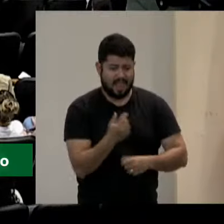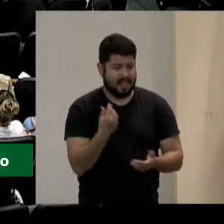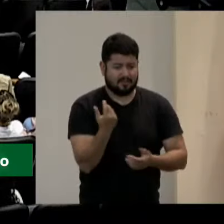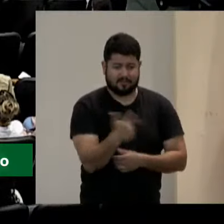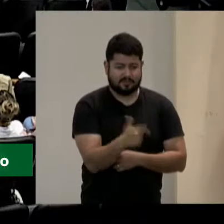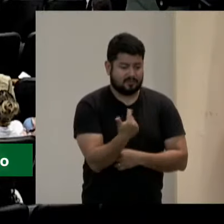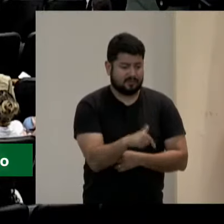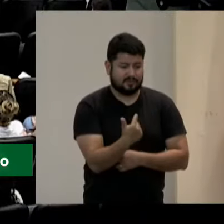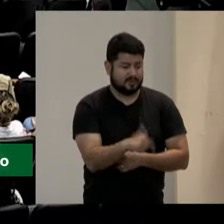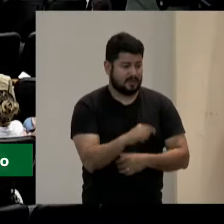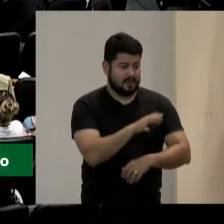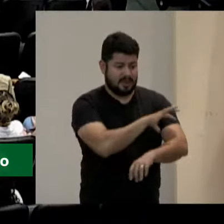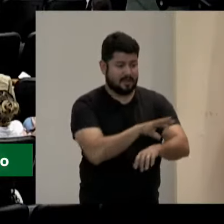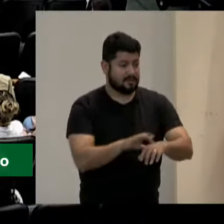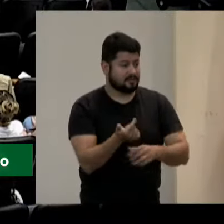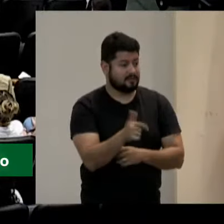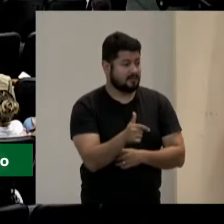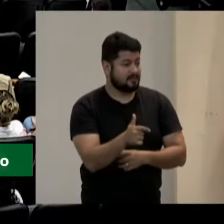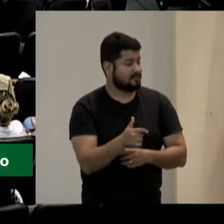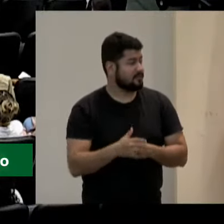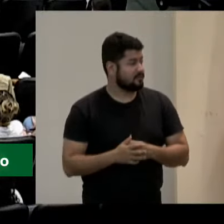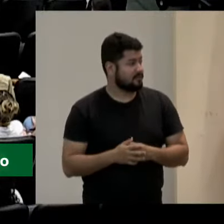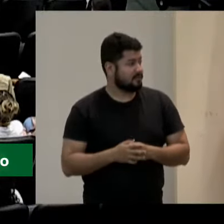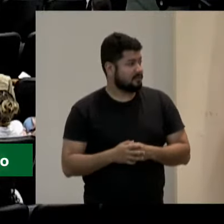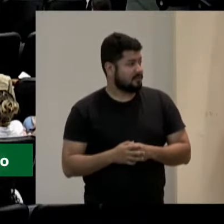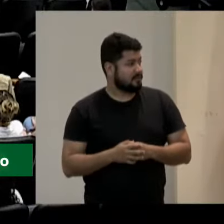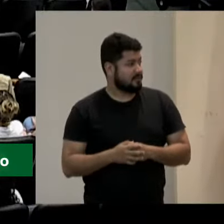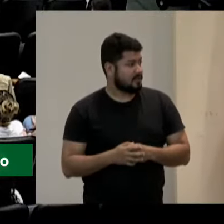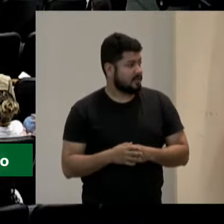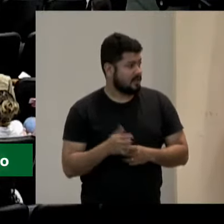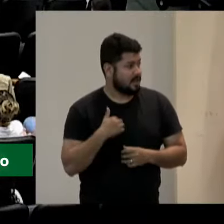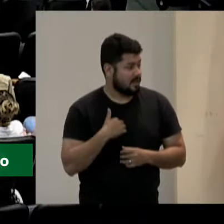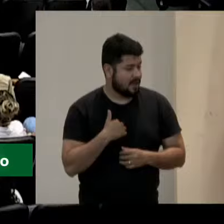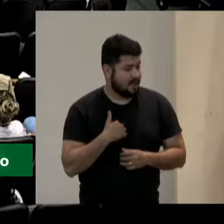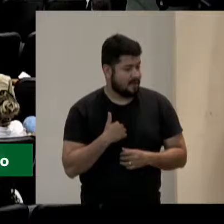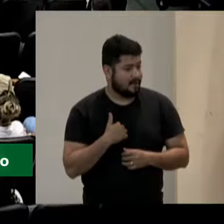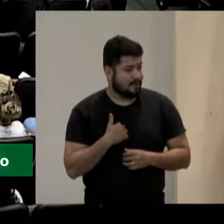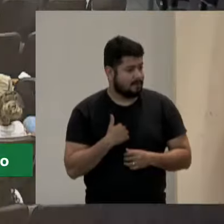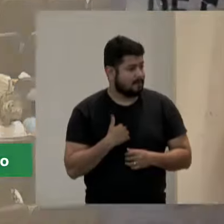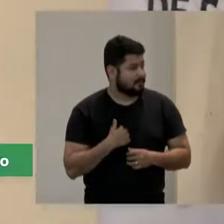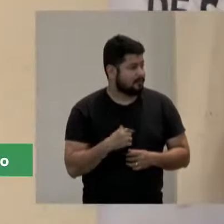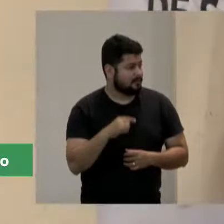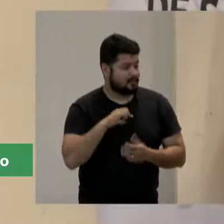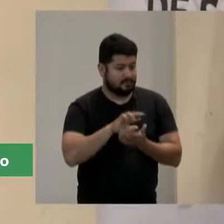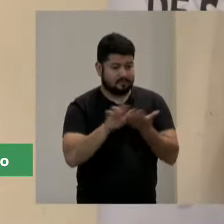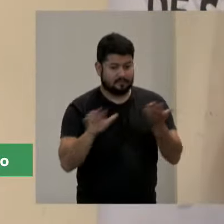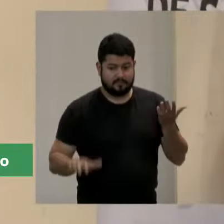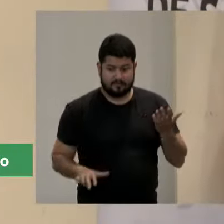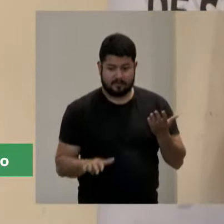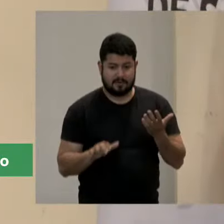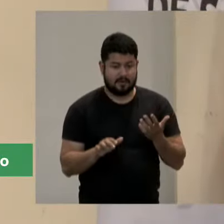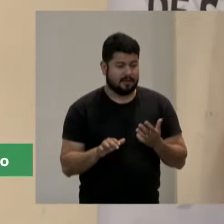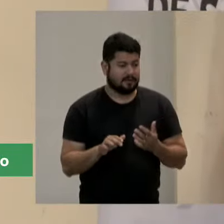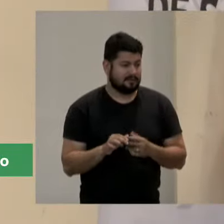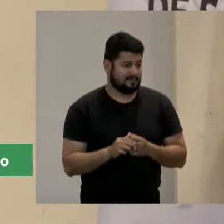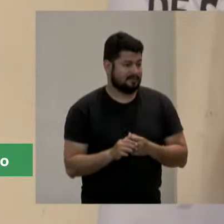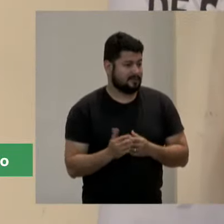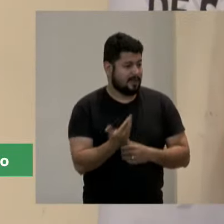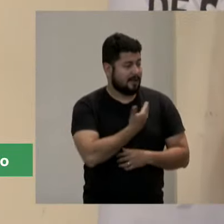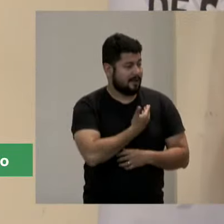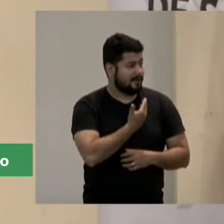cidade eu sou conhecido, graças a Deus, na minha área sou extremamente competente, tenho uma grande rede de clientes que gostam de mim, são meus amigos, e